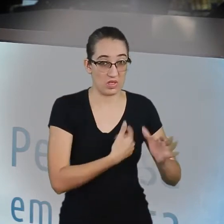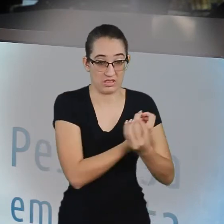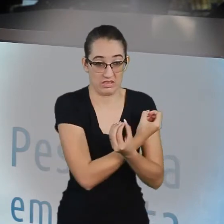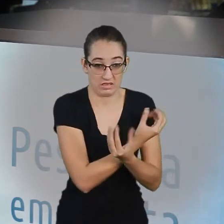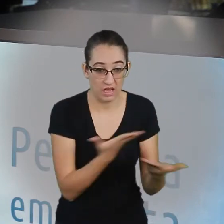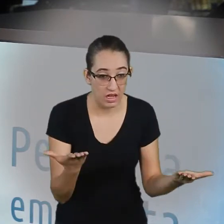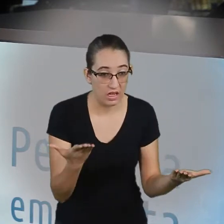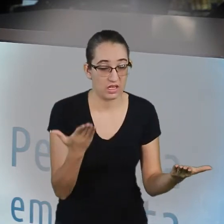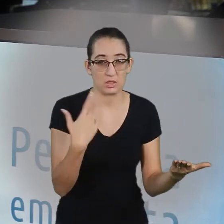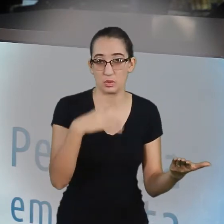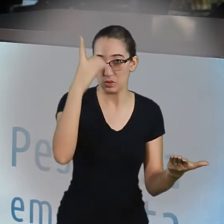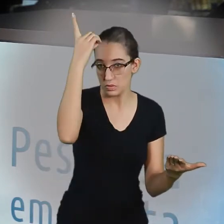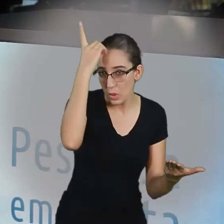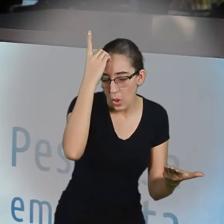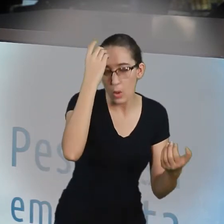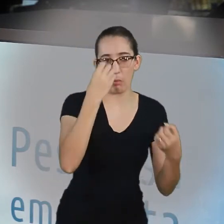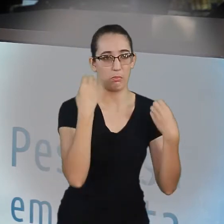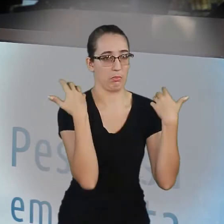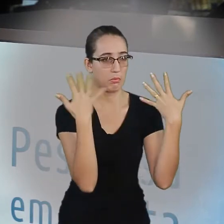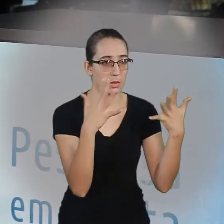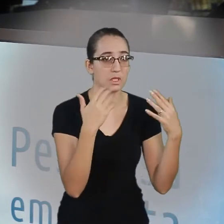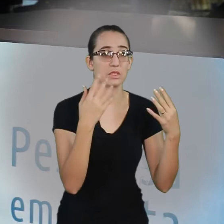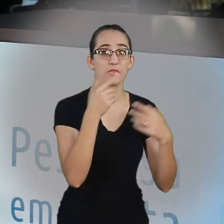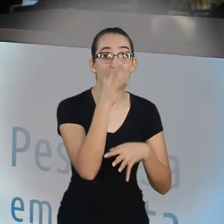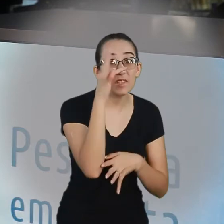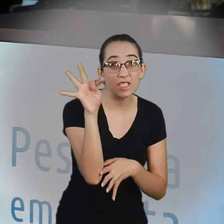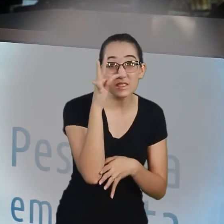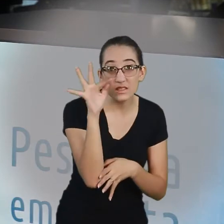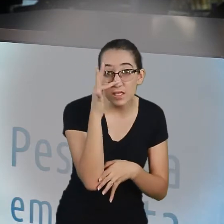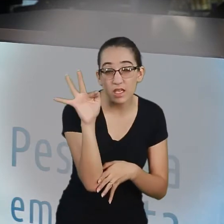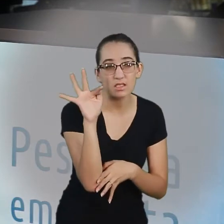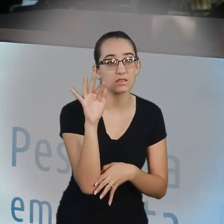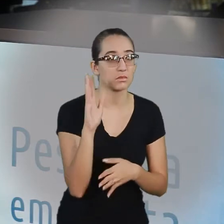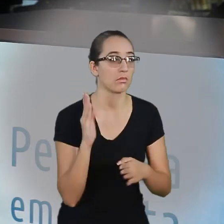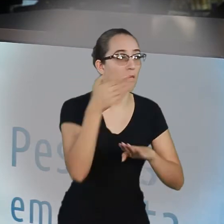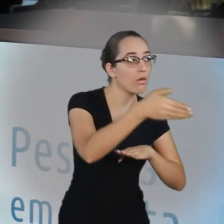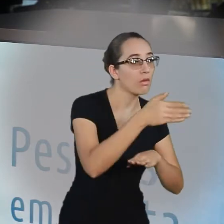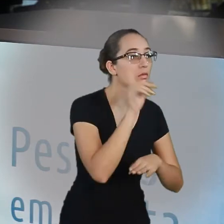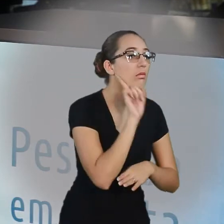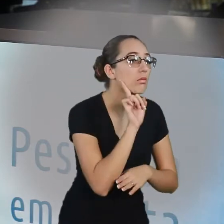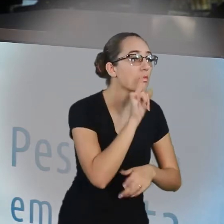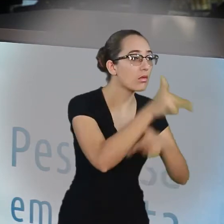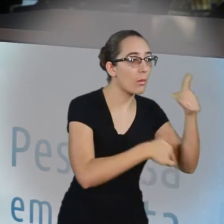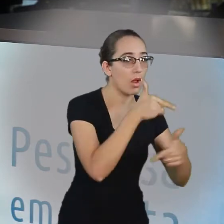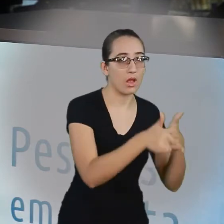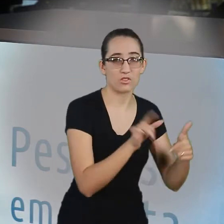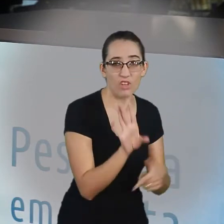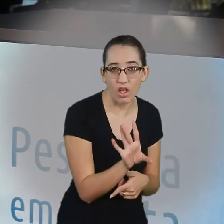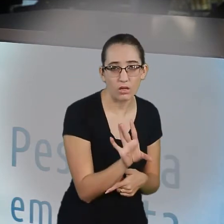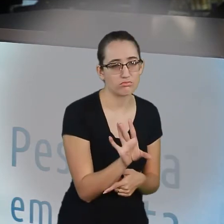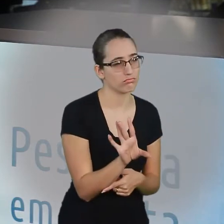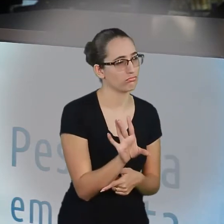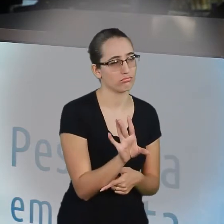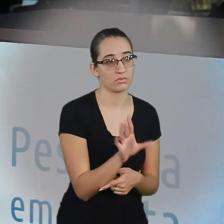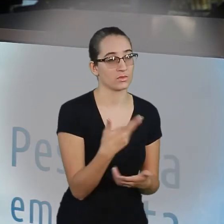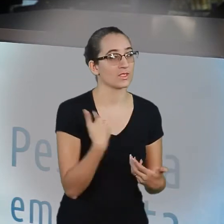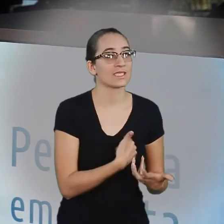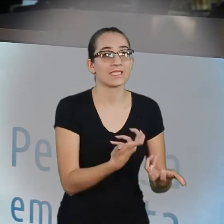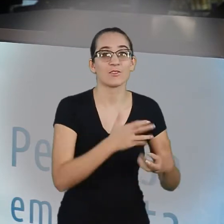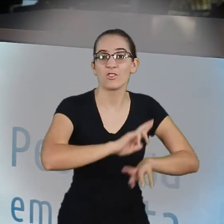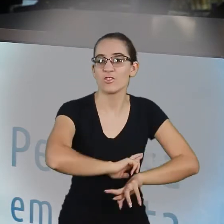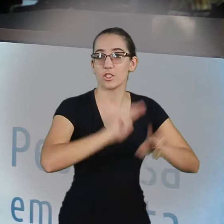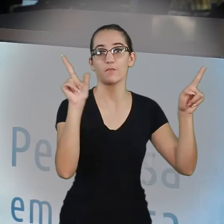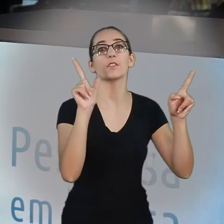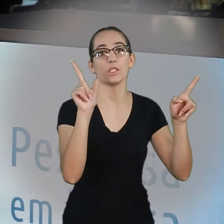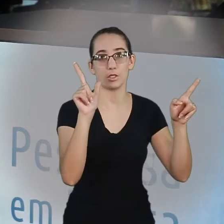franceses nestas áreas para trabalharem nos Estados Unidos. Então, essa questão da formação dos hubs, dos clusters